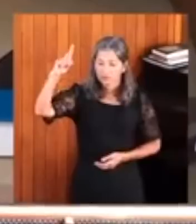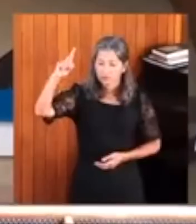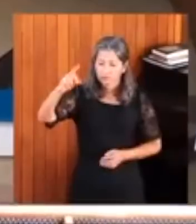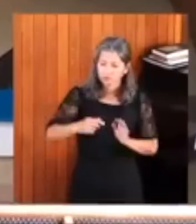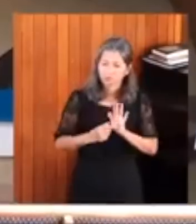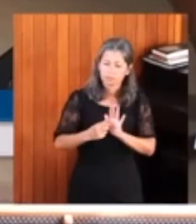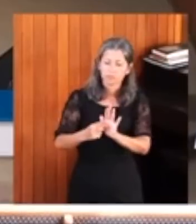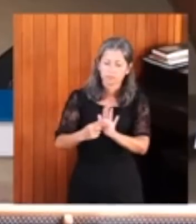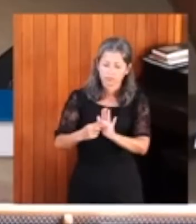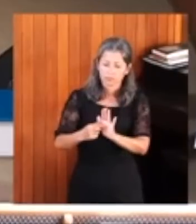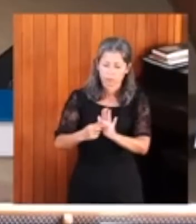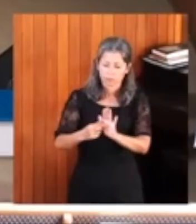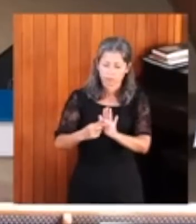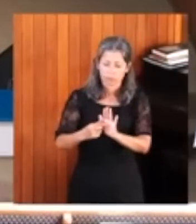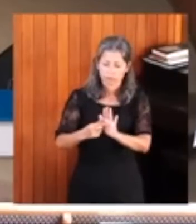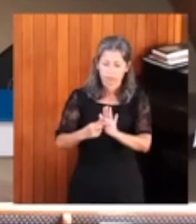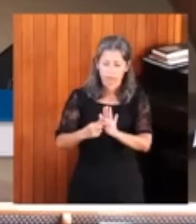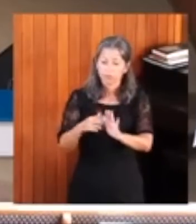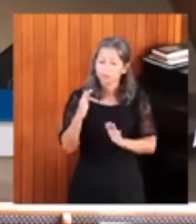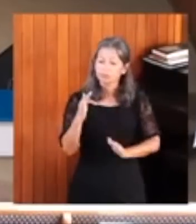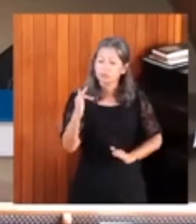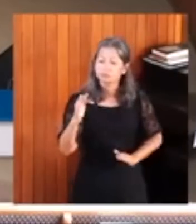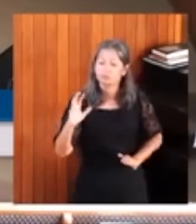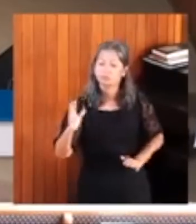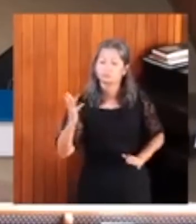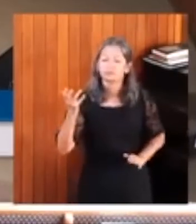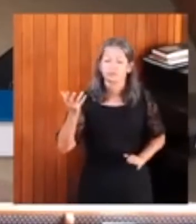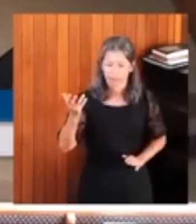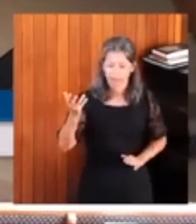ser salvo? Oi?